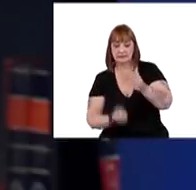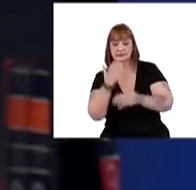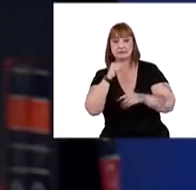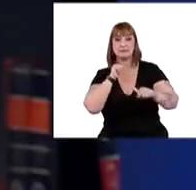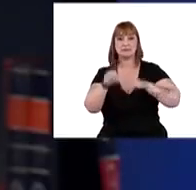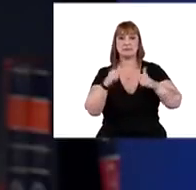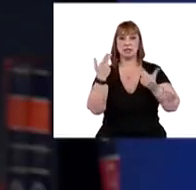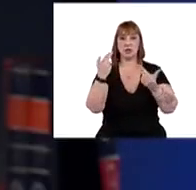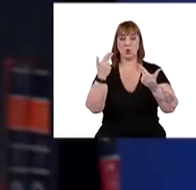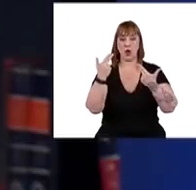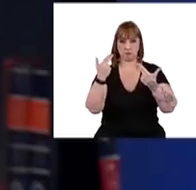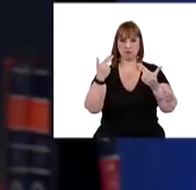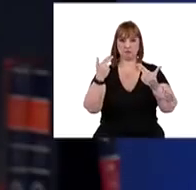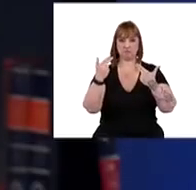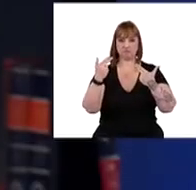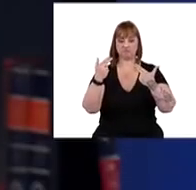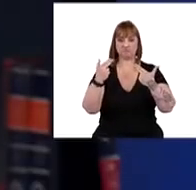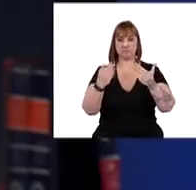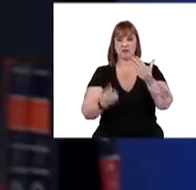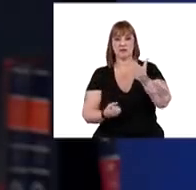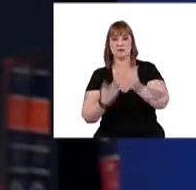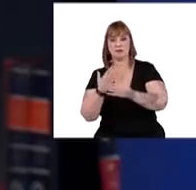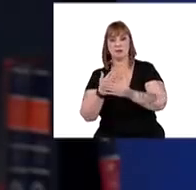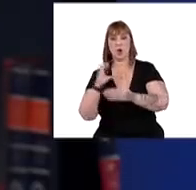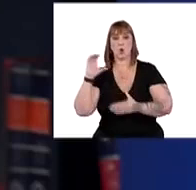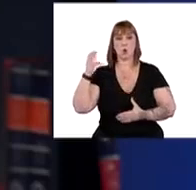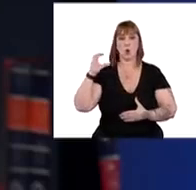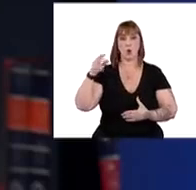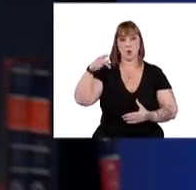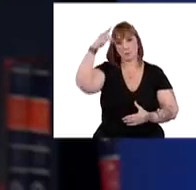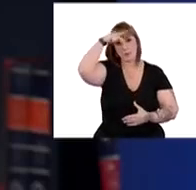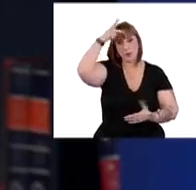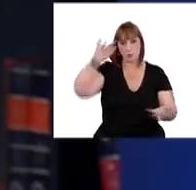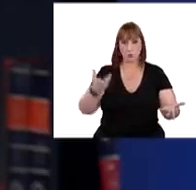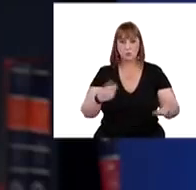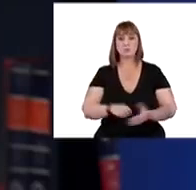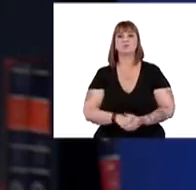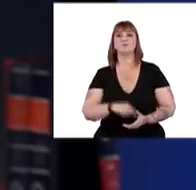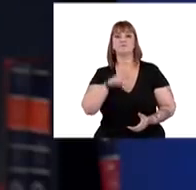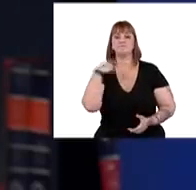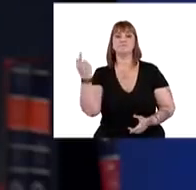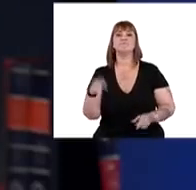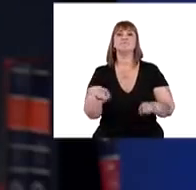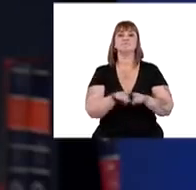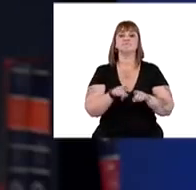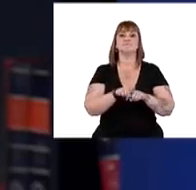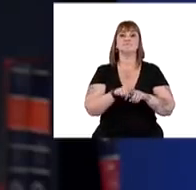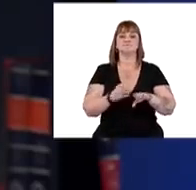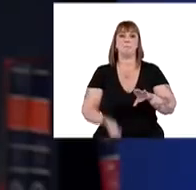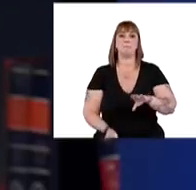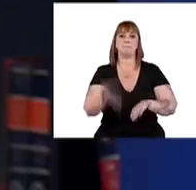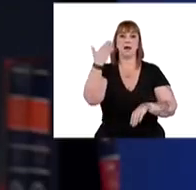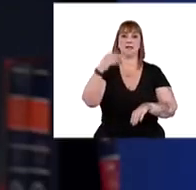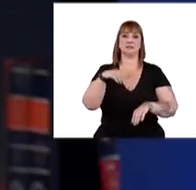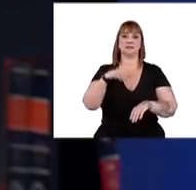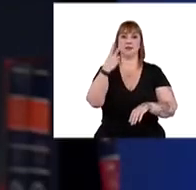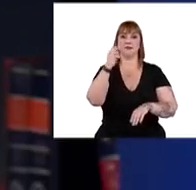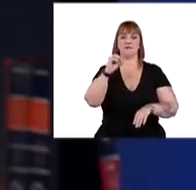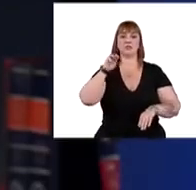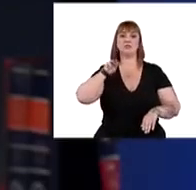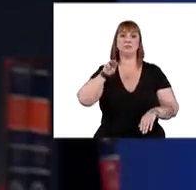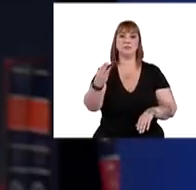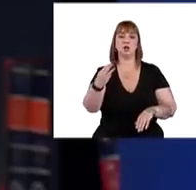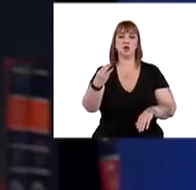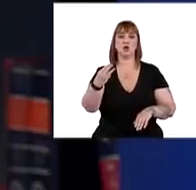na mesma proporção que gerou uma Colômbia ou um Peru, nós teríamos para lá de 20 milhões de empregos gerados e